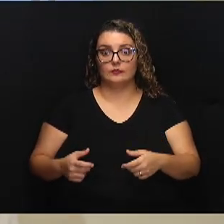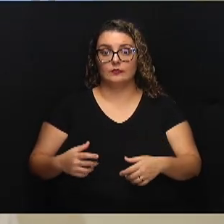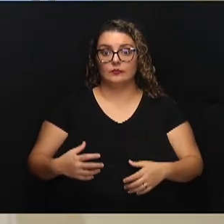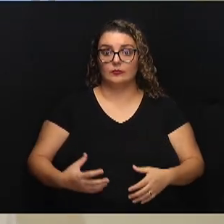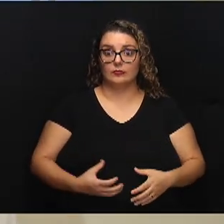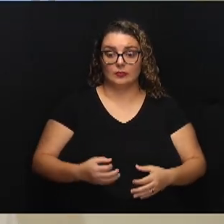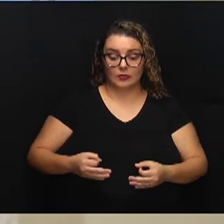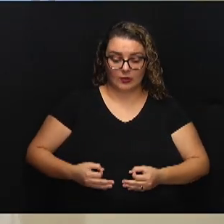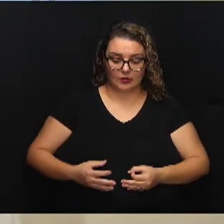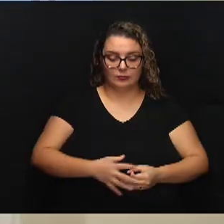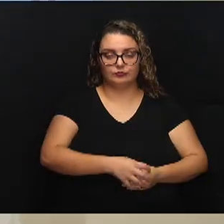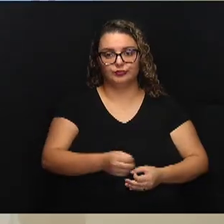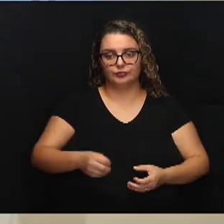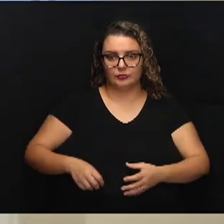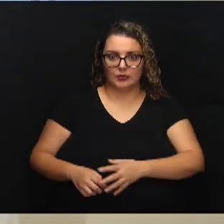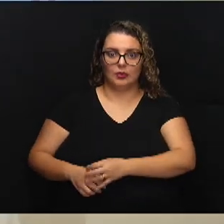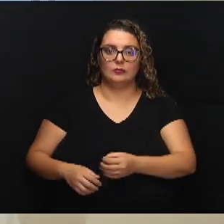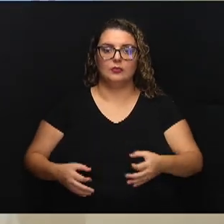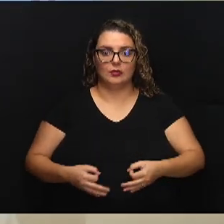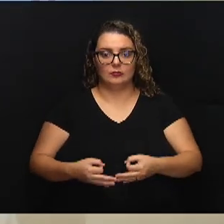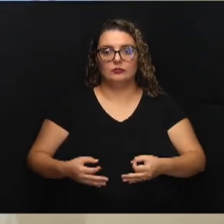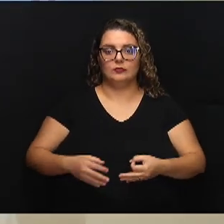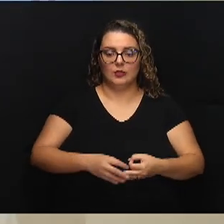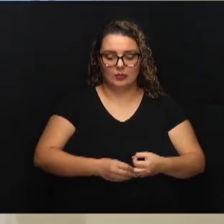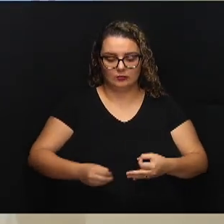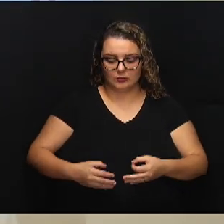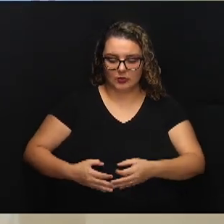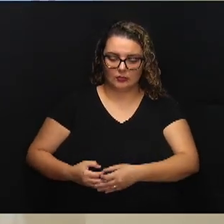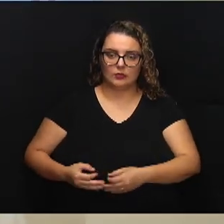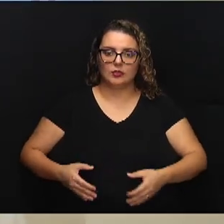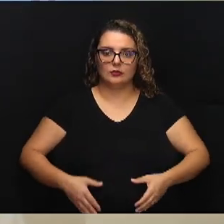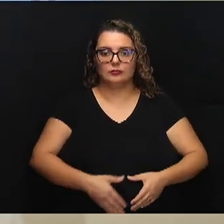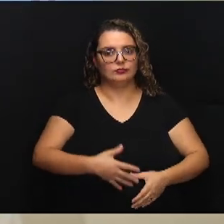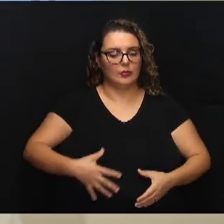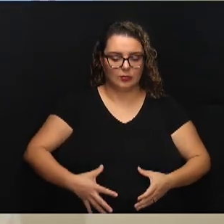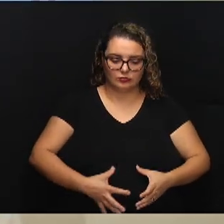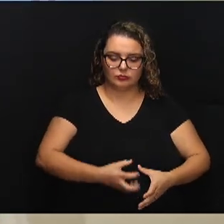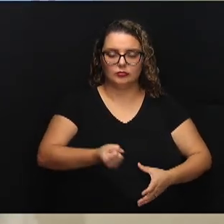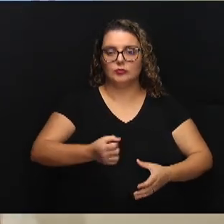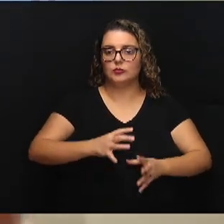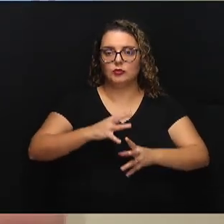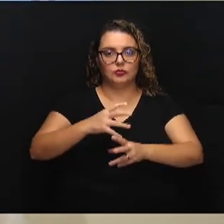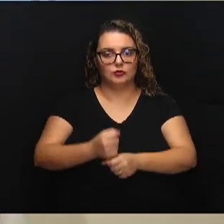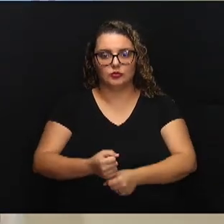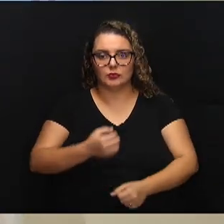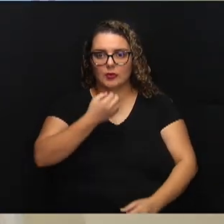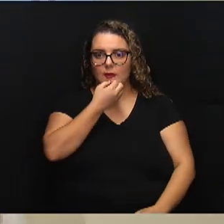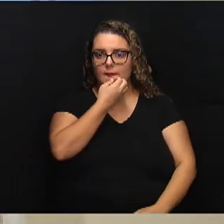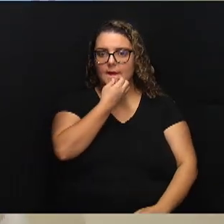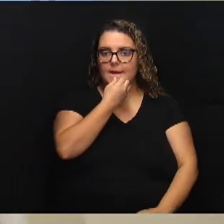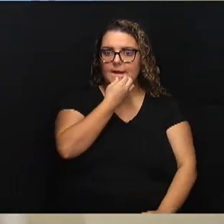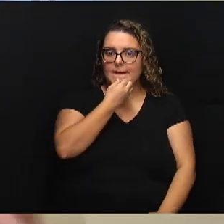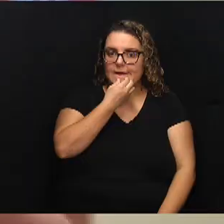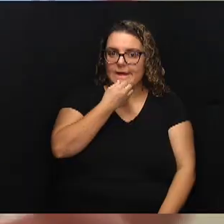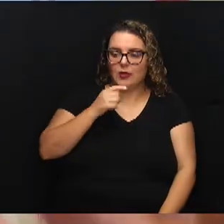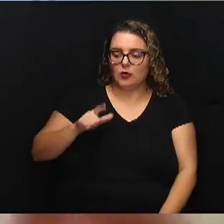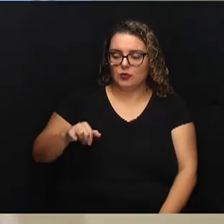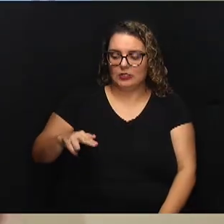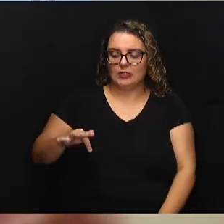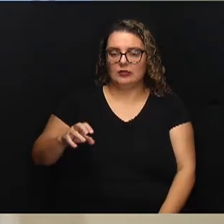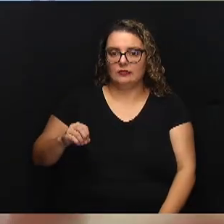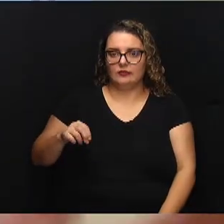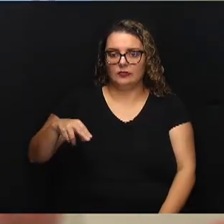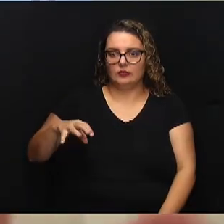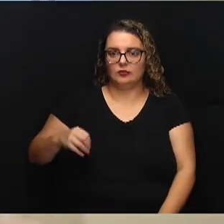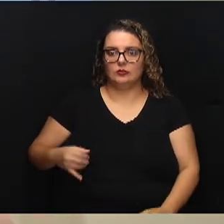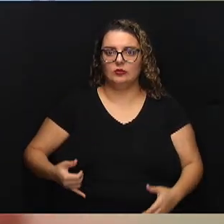os dois ovários, as duas tubas, o útero inteiro, vou retirar esses linfonodos, vou retirar a